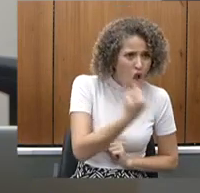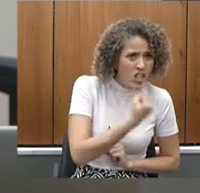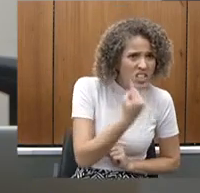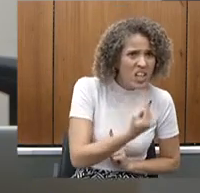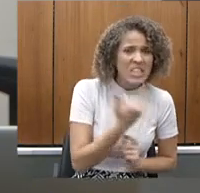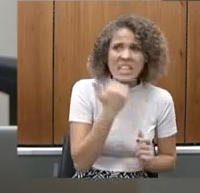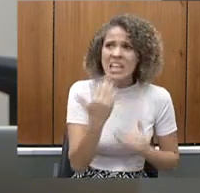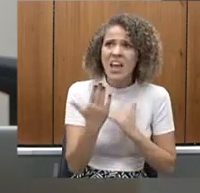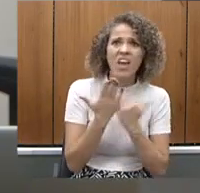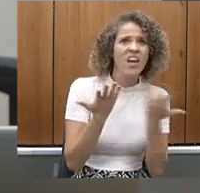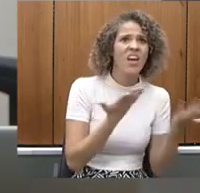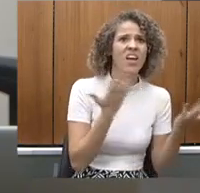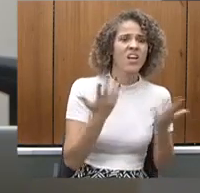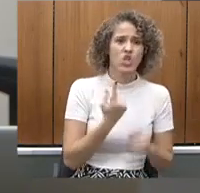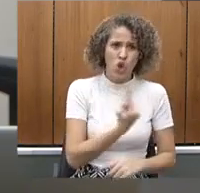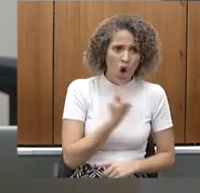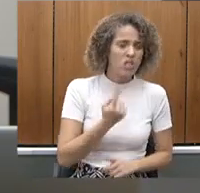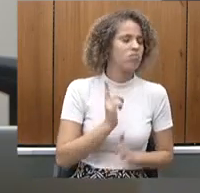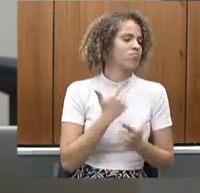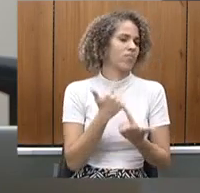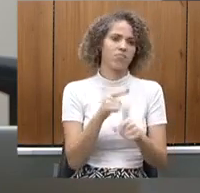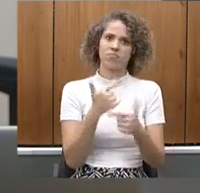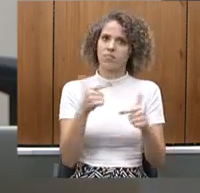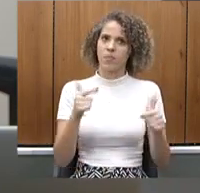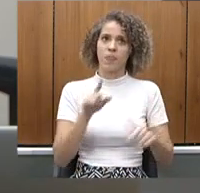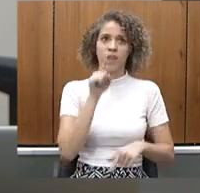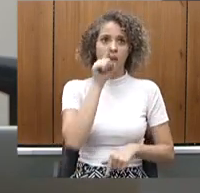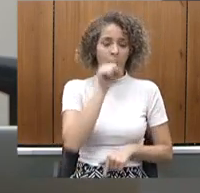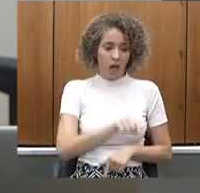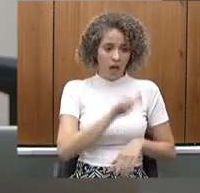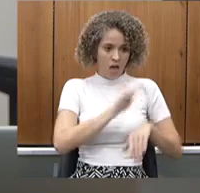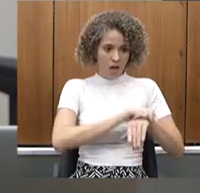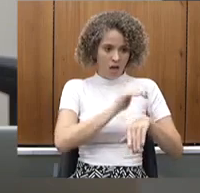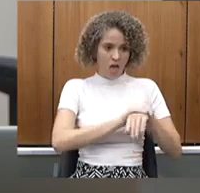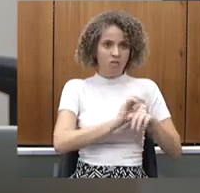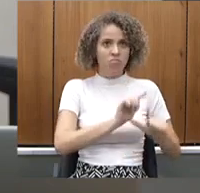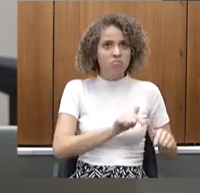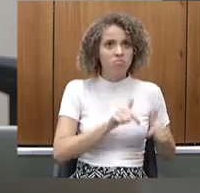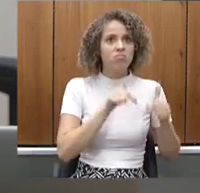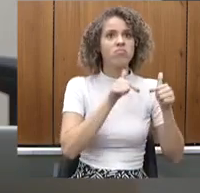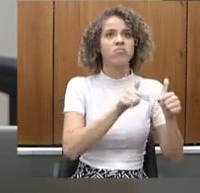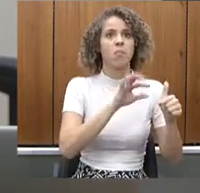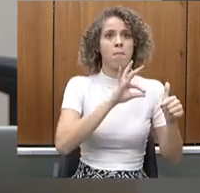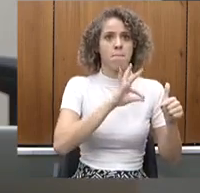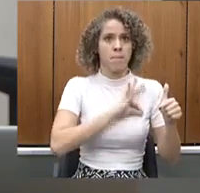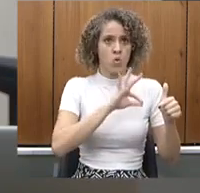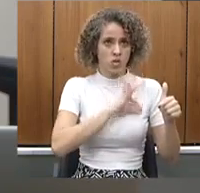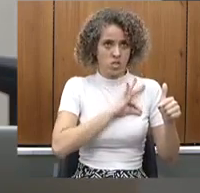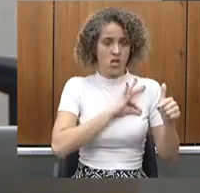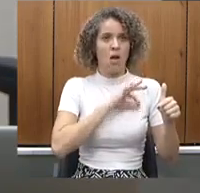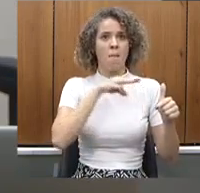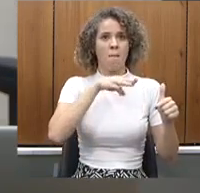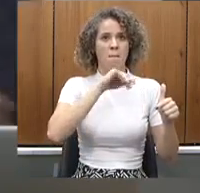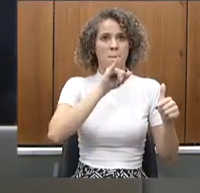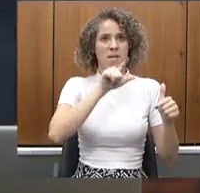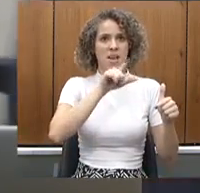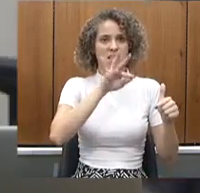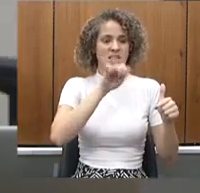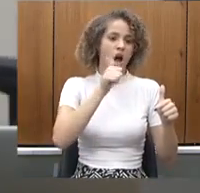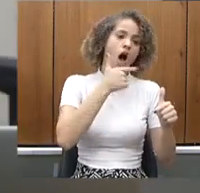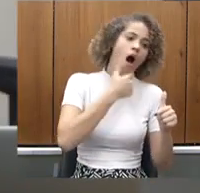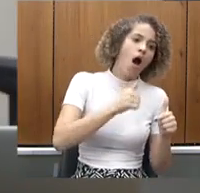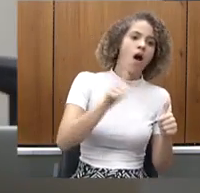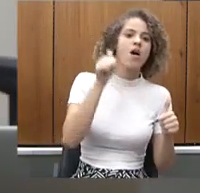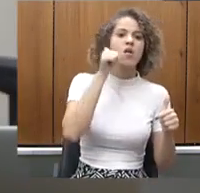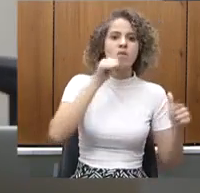não é realizado sozinho ele só é feito por policiais militares homens e mulheres